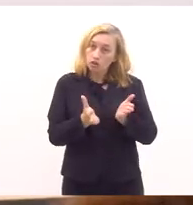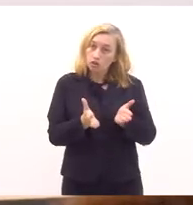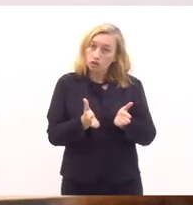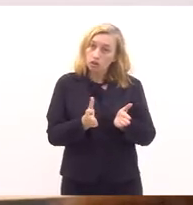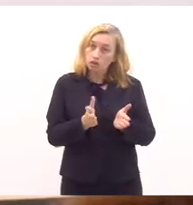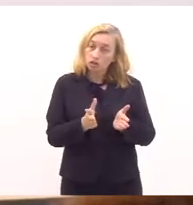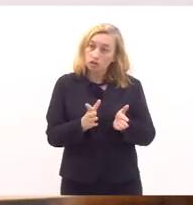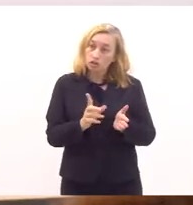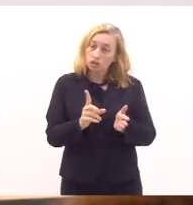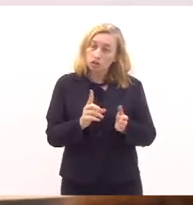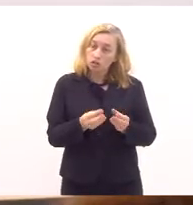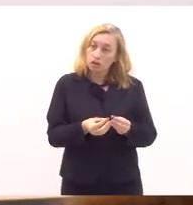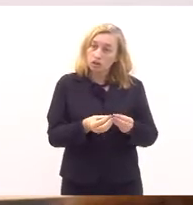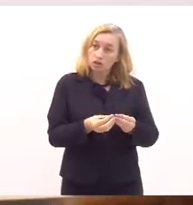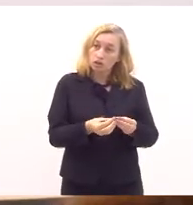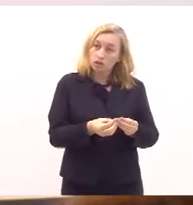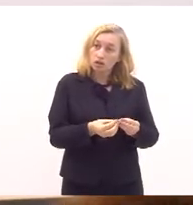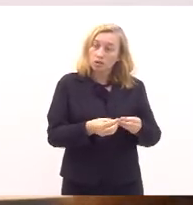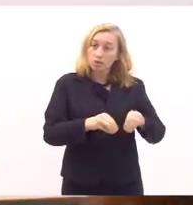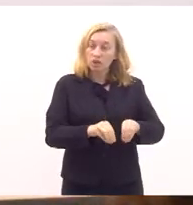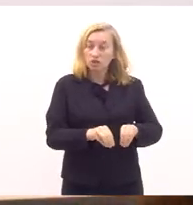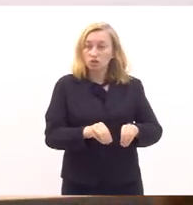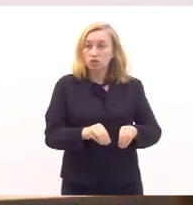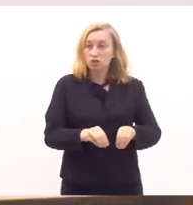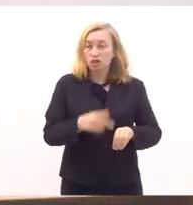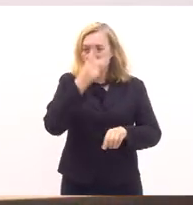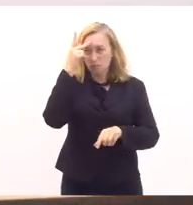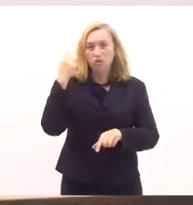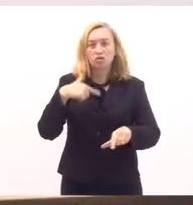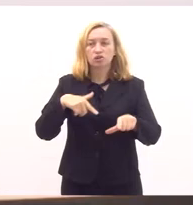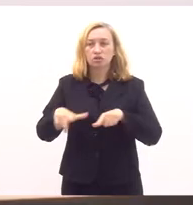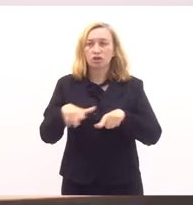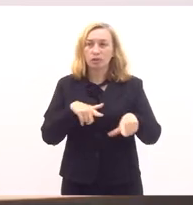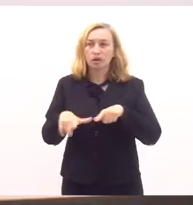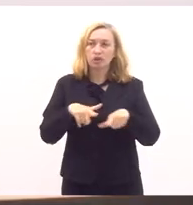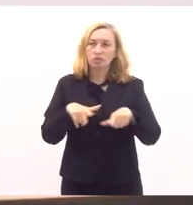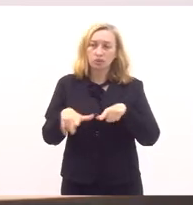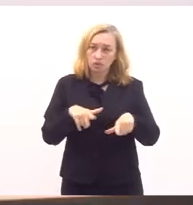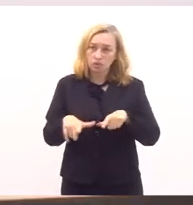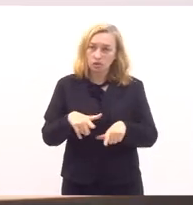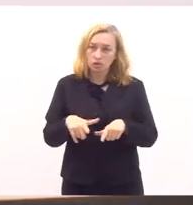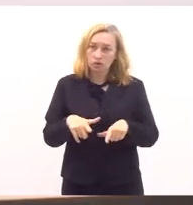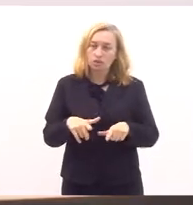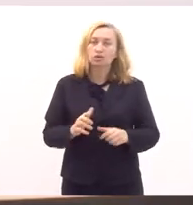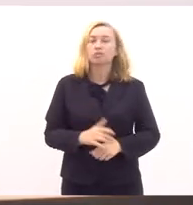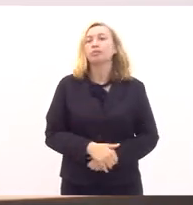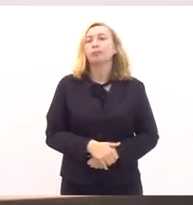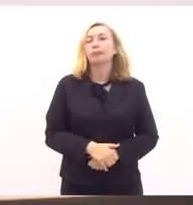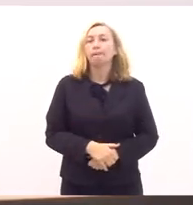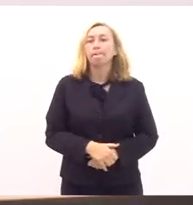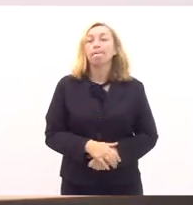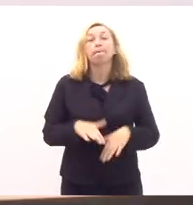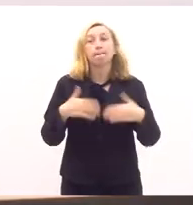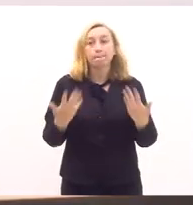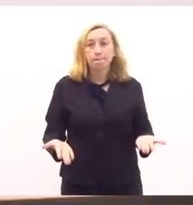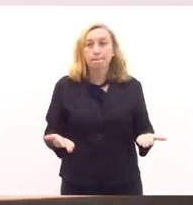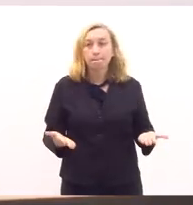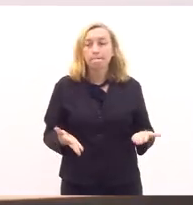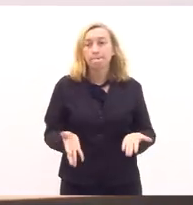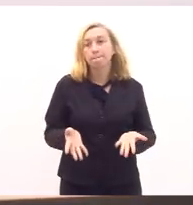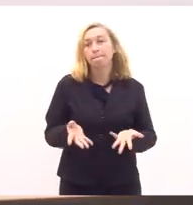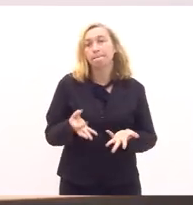não vai repercutir nos trabalhadores que têm esses pisos definidos em convenções e acordos coletivos. Então, é um